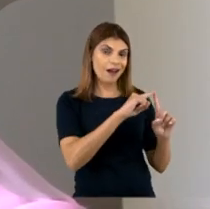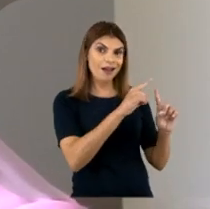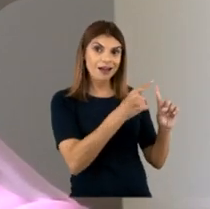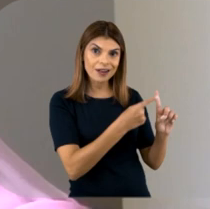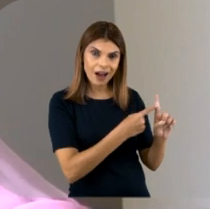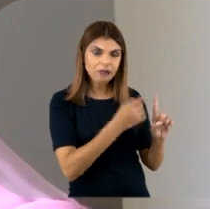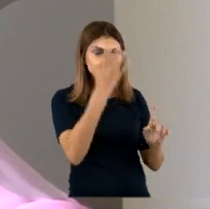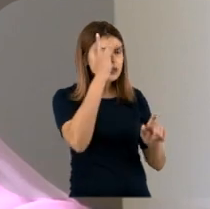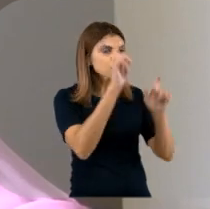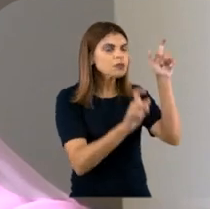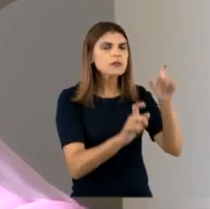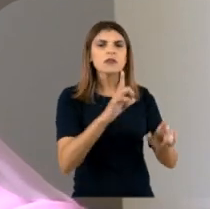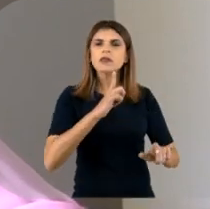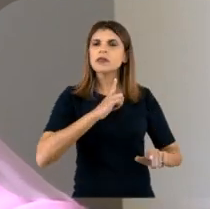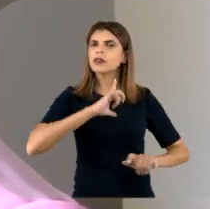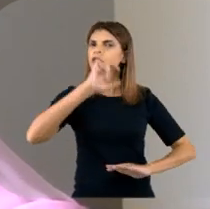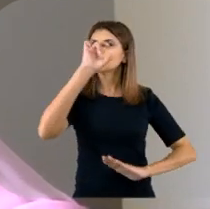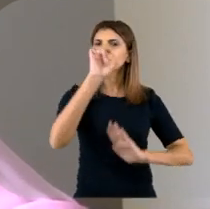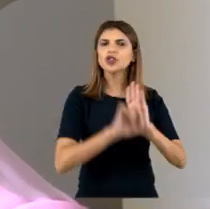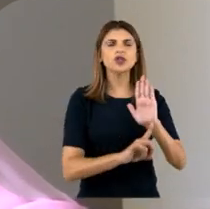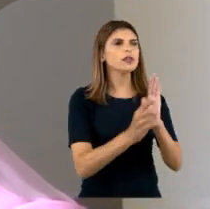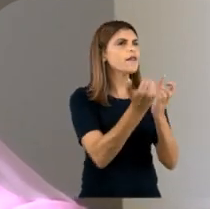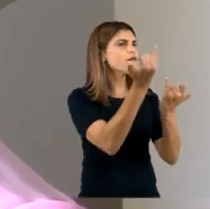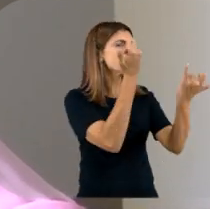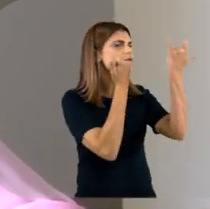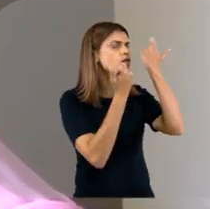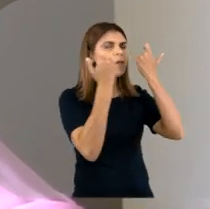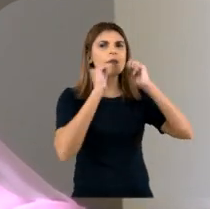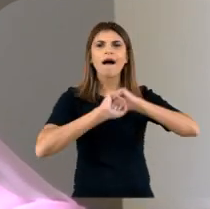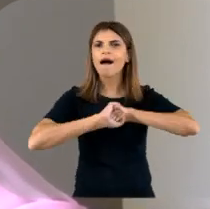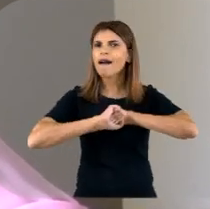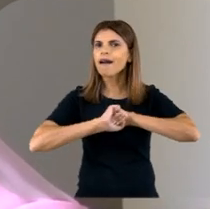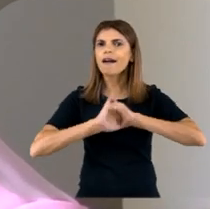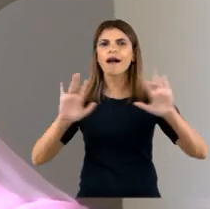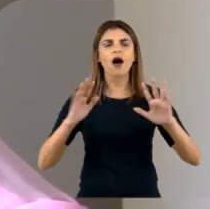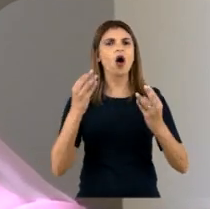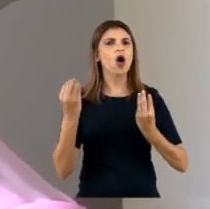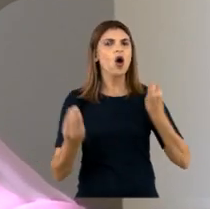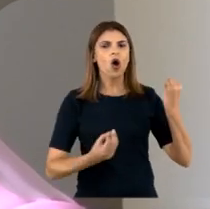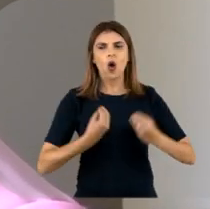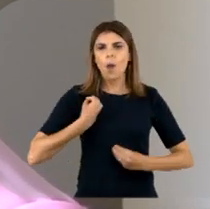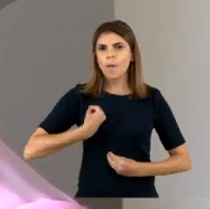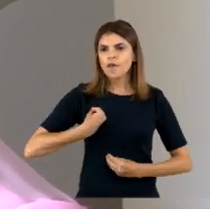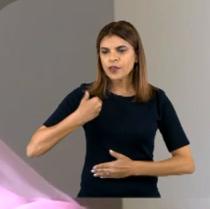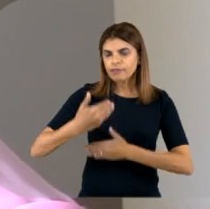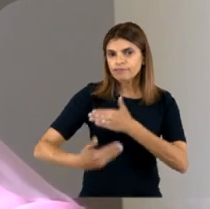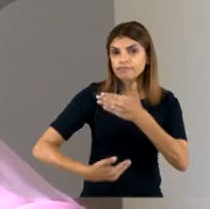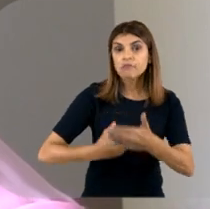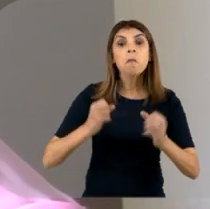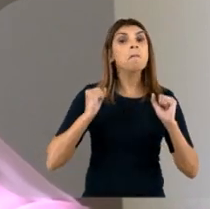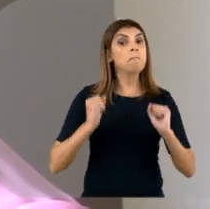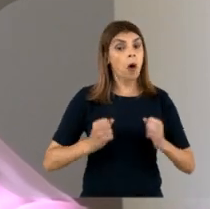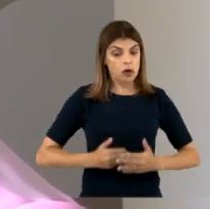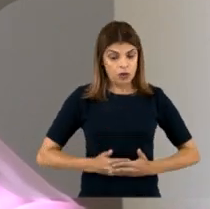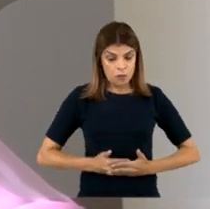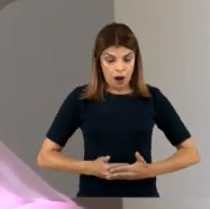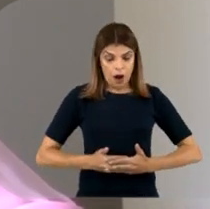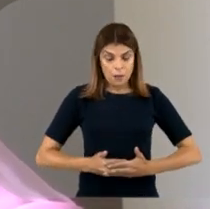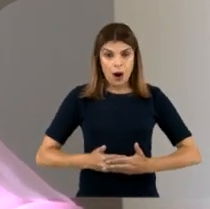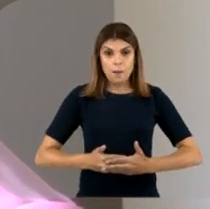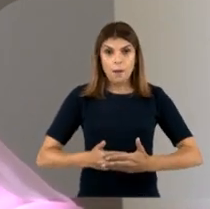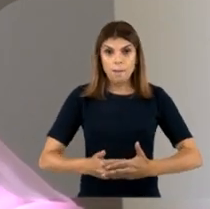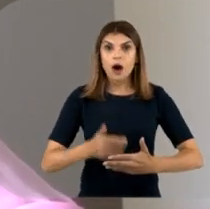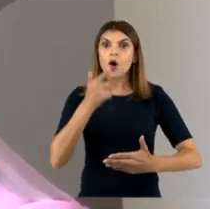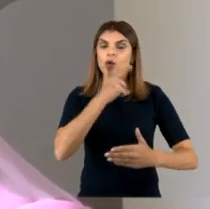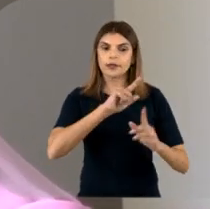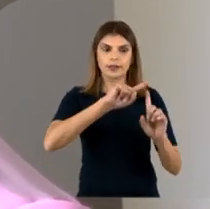são pessoas que têm o direito a receber uma informação sobre as condições em que essa gravidez vai se